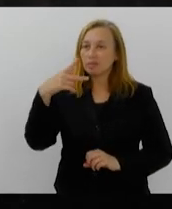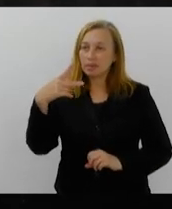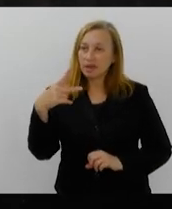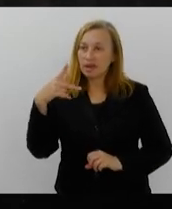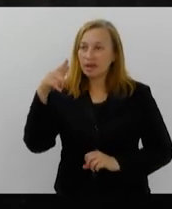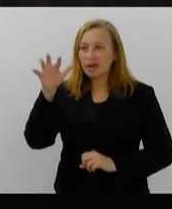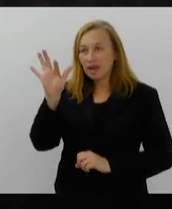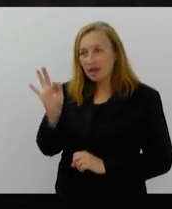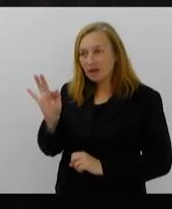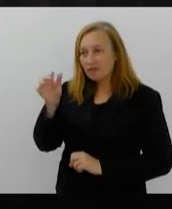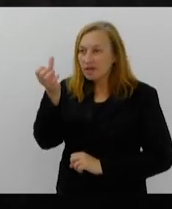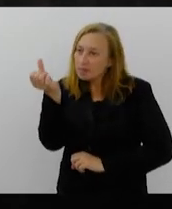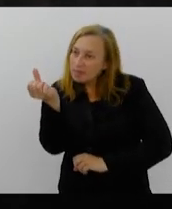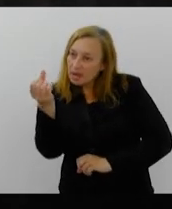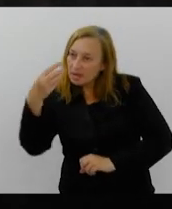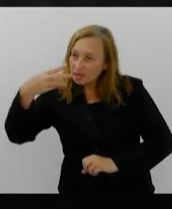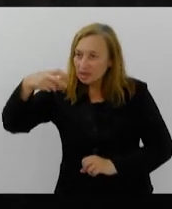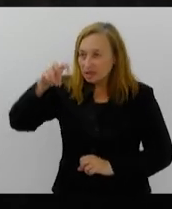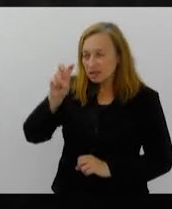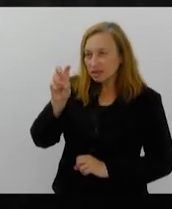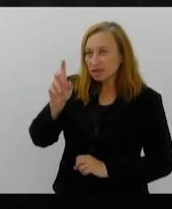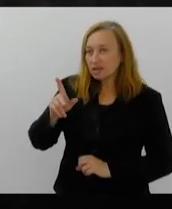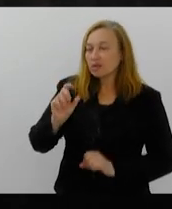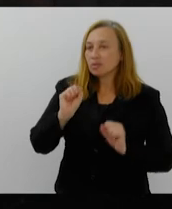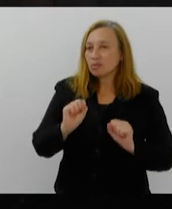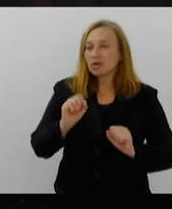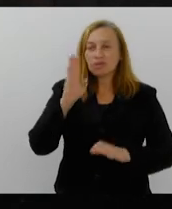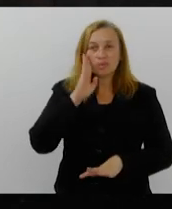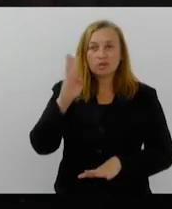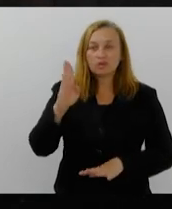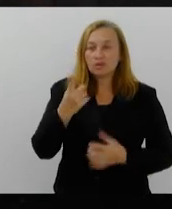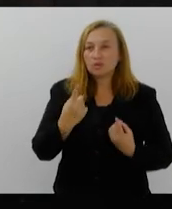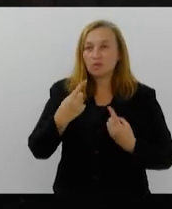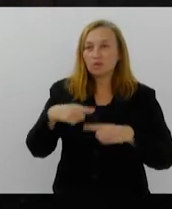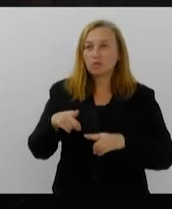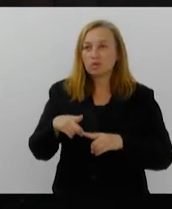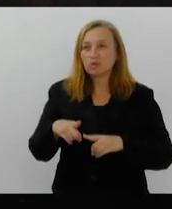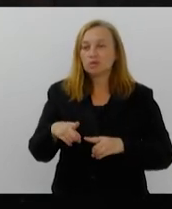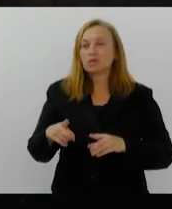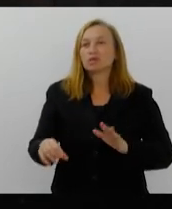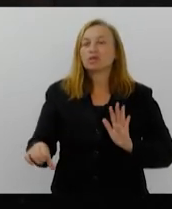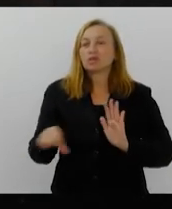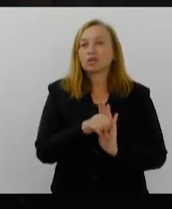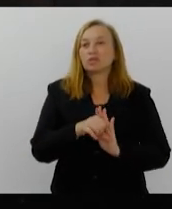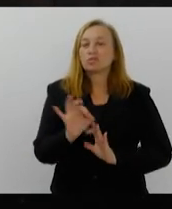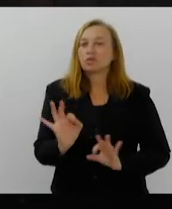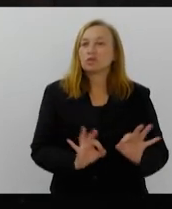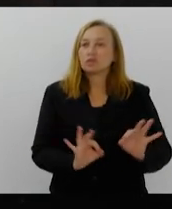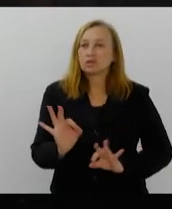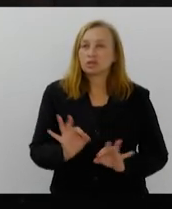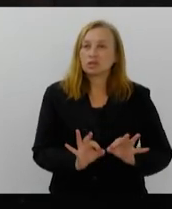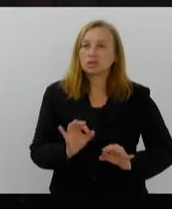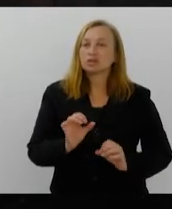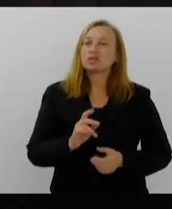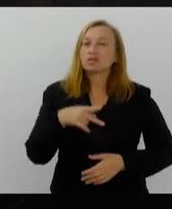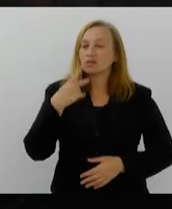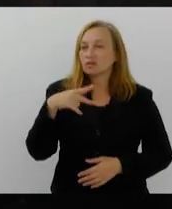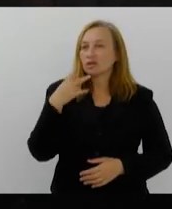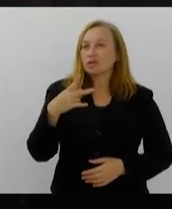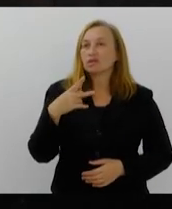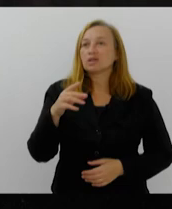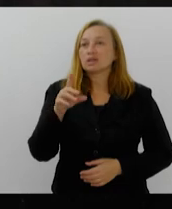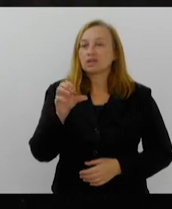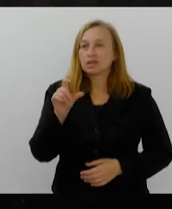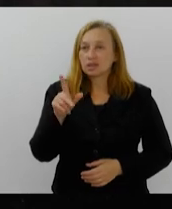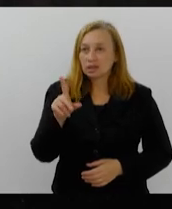635 que pode ser uma ferramenta fundamental de combate ao crime organizado. A gente fala de uma